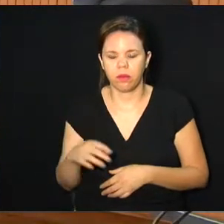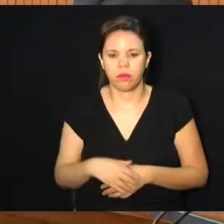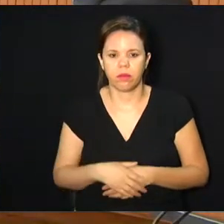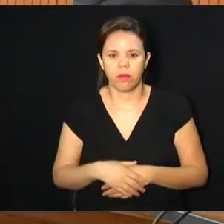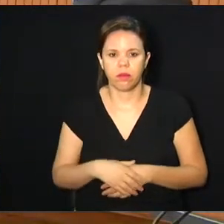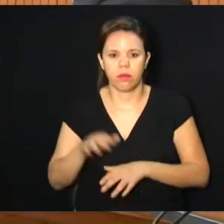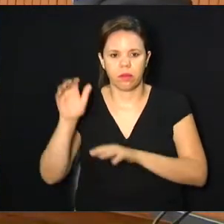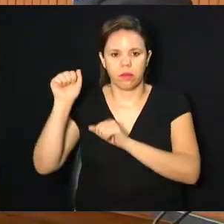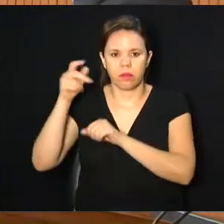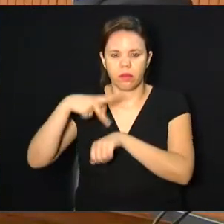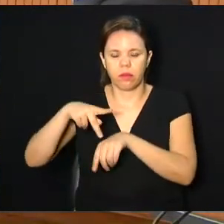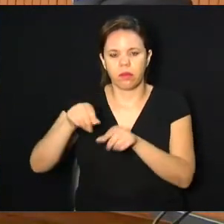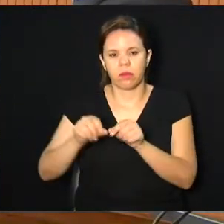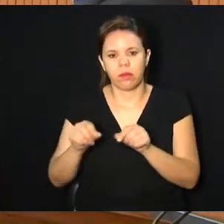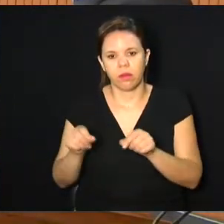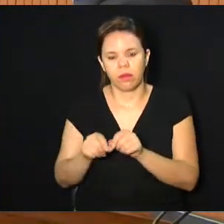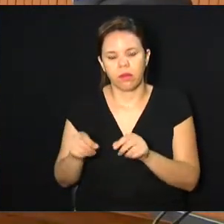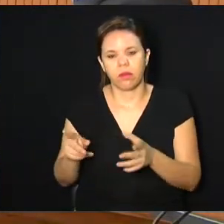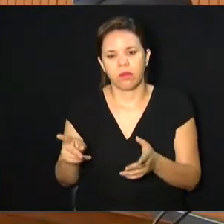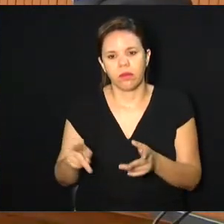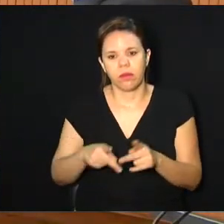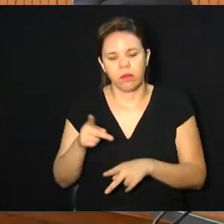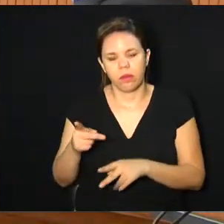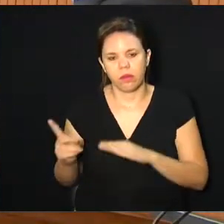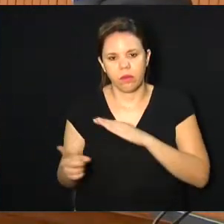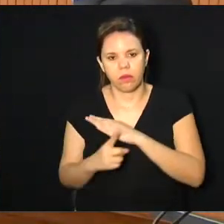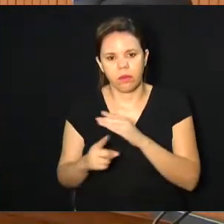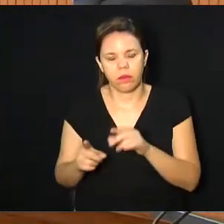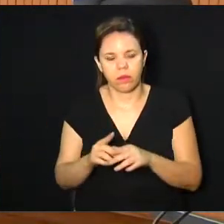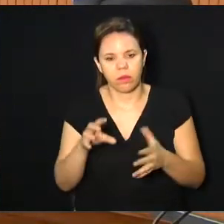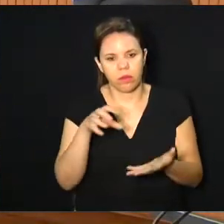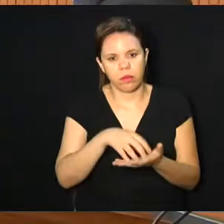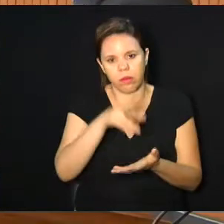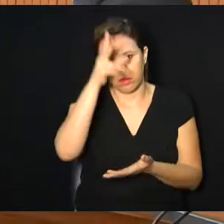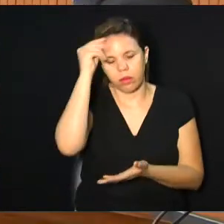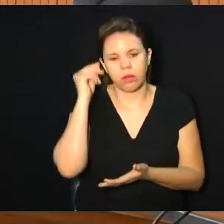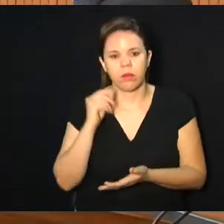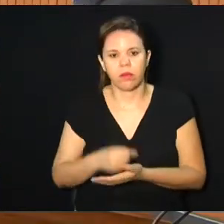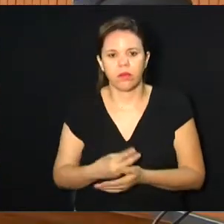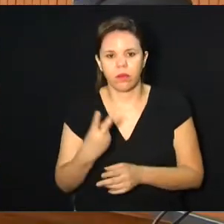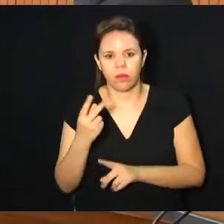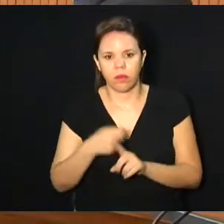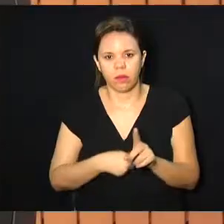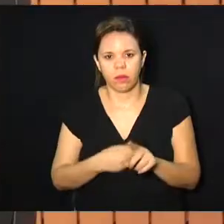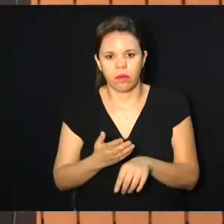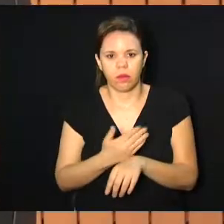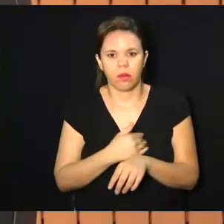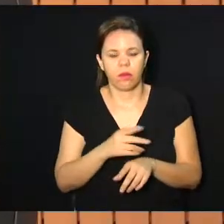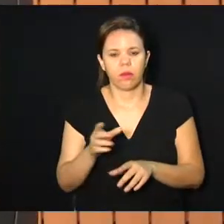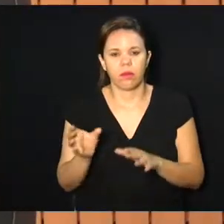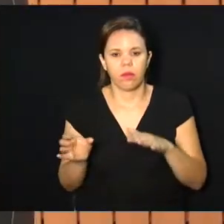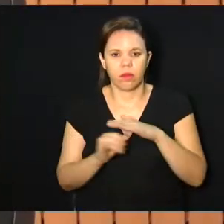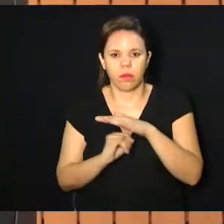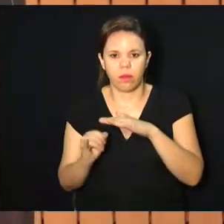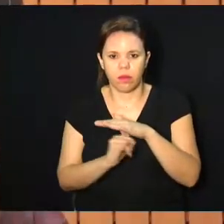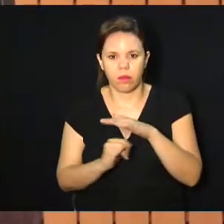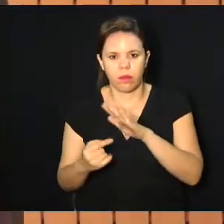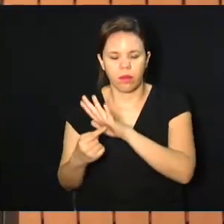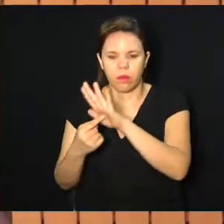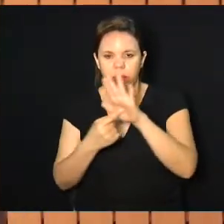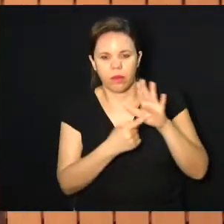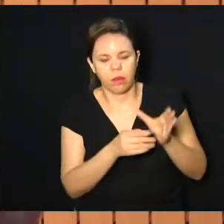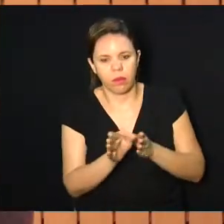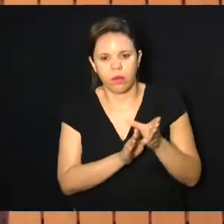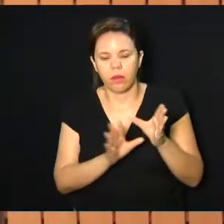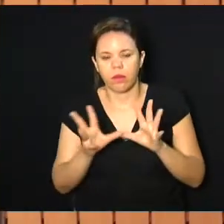espanhol, lá de defesa do consumidor, fala que lá o órgão de transporte manda 2 meses antes para as ONGs, para os conselheiros, né, para